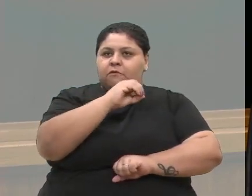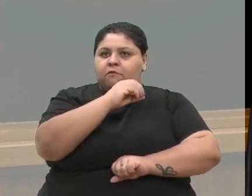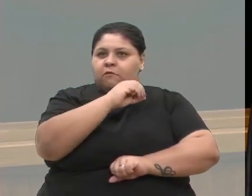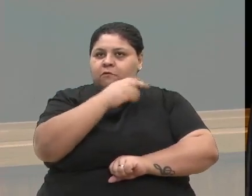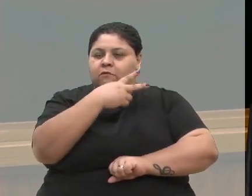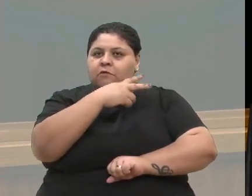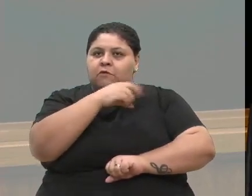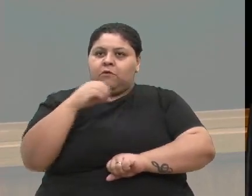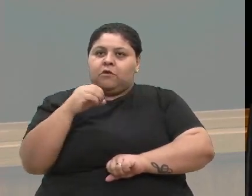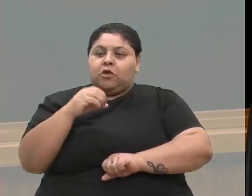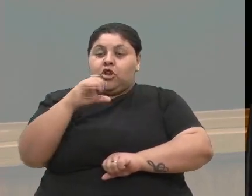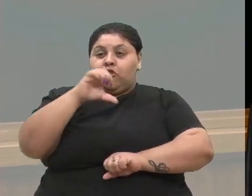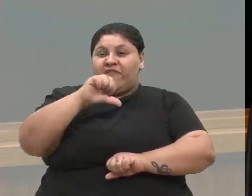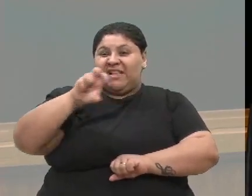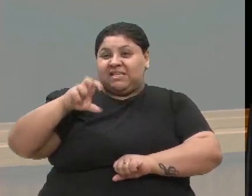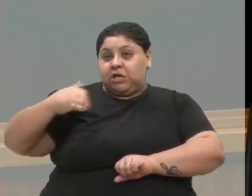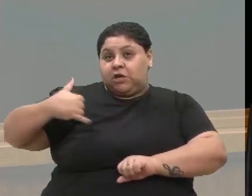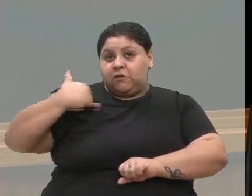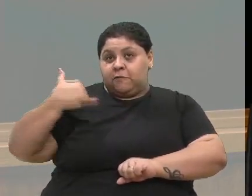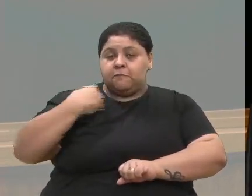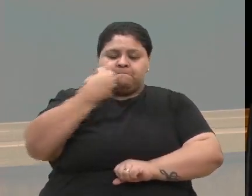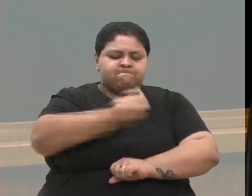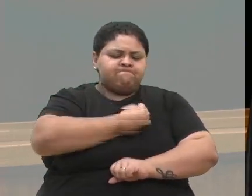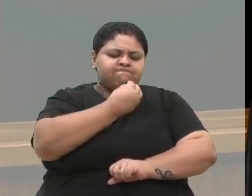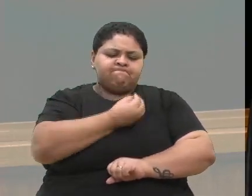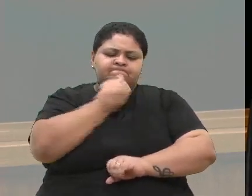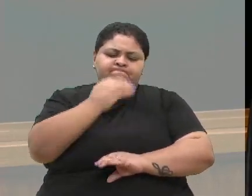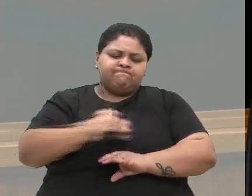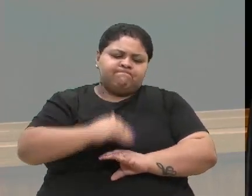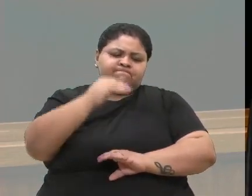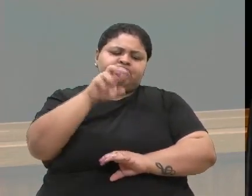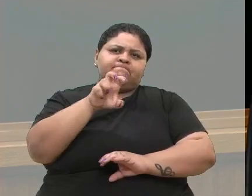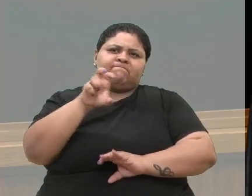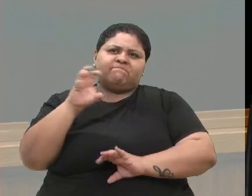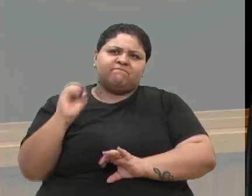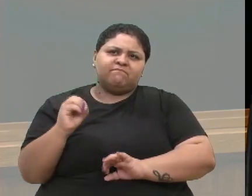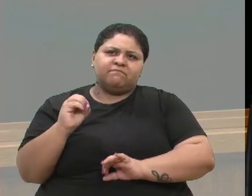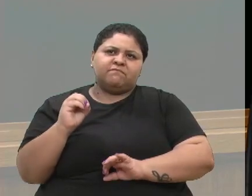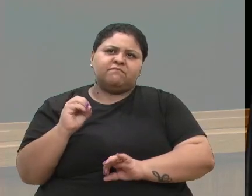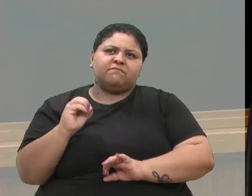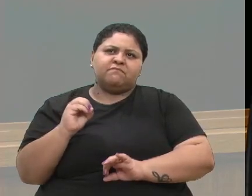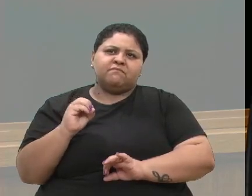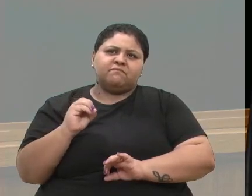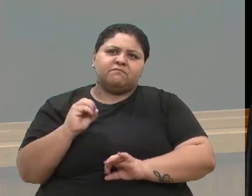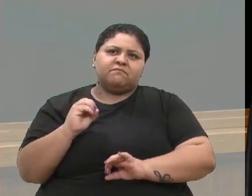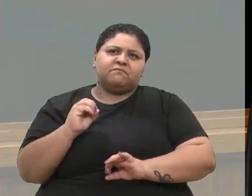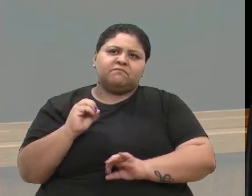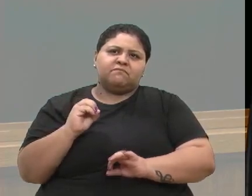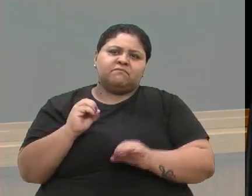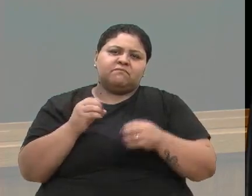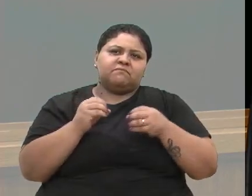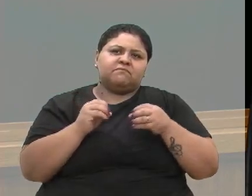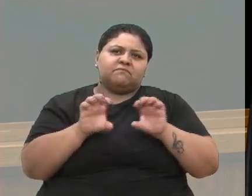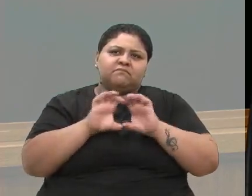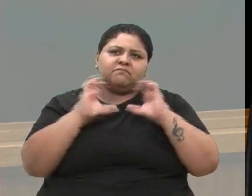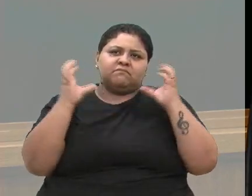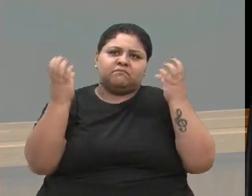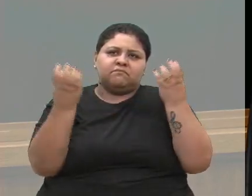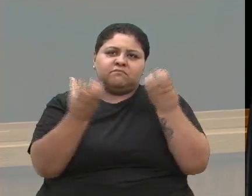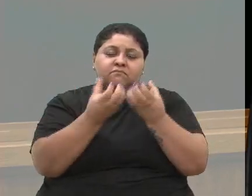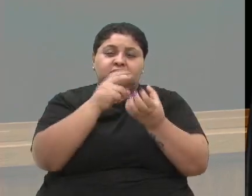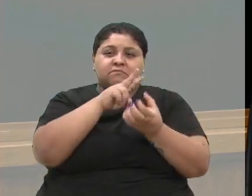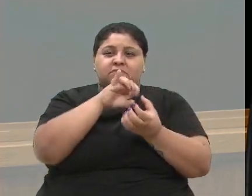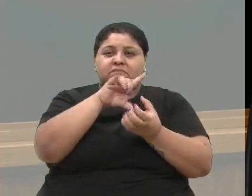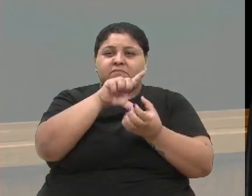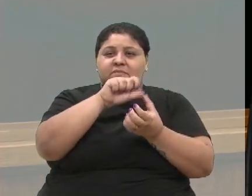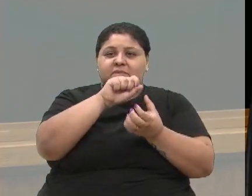de idade e viveu mais de 50 anos na comunidade de São Gotardo de Vila